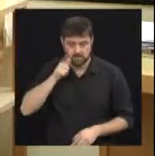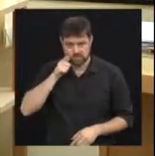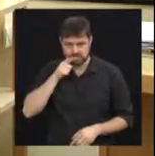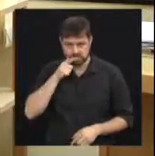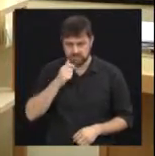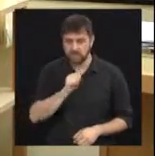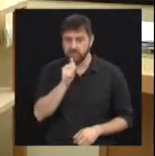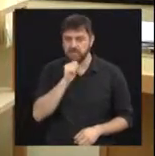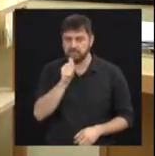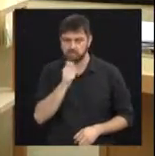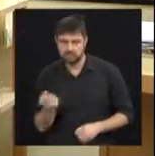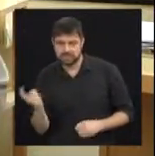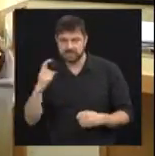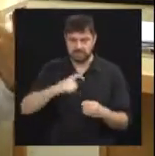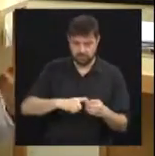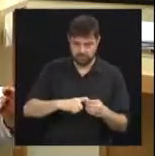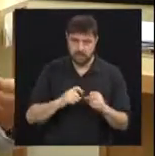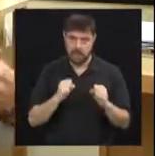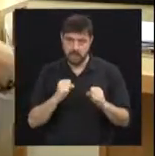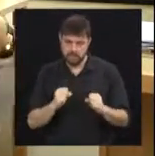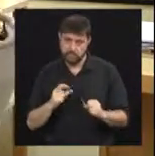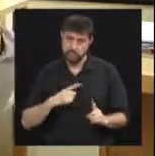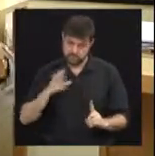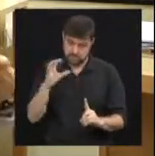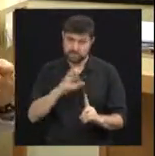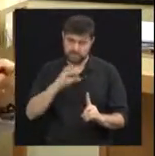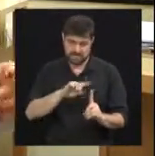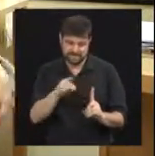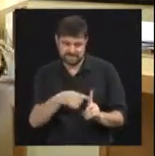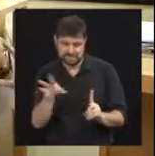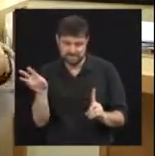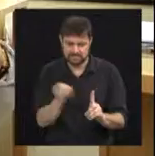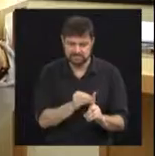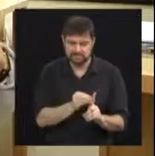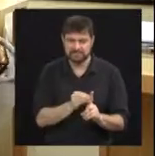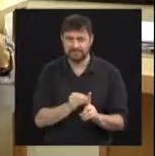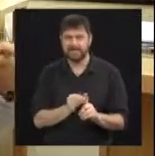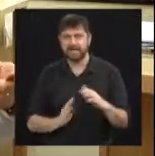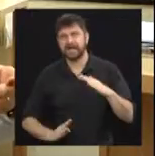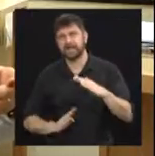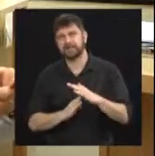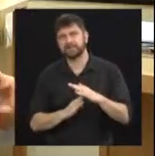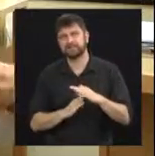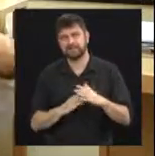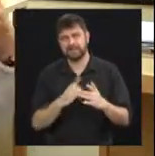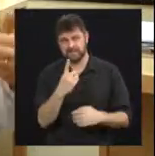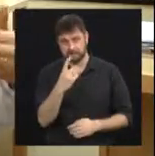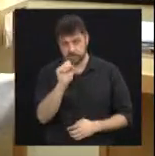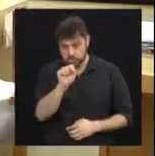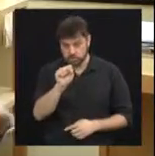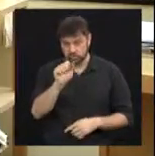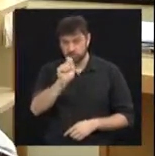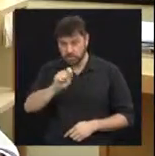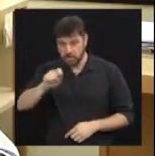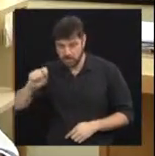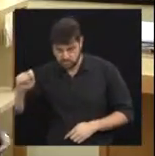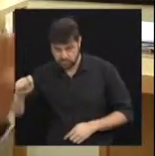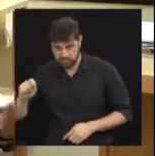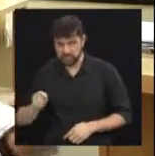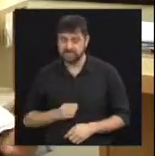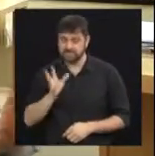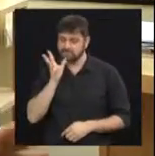pode prejudicar a fertilidade num primeiro momento, até nos primeiros 18 meses pós-interrupção do